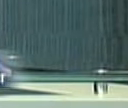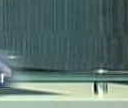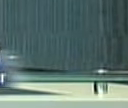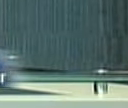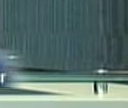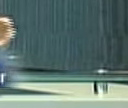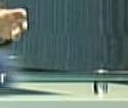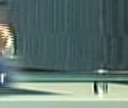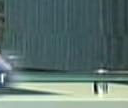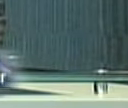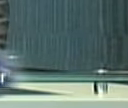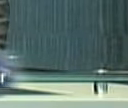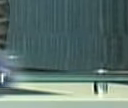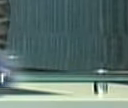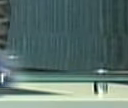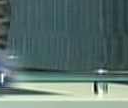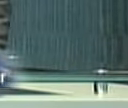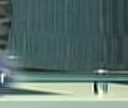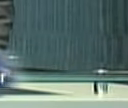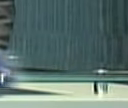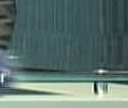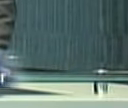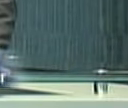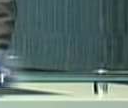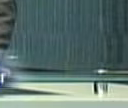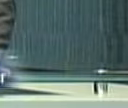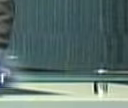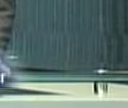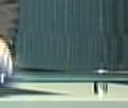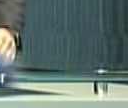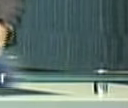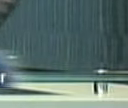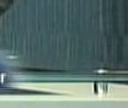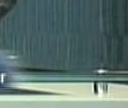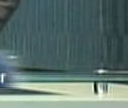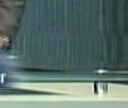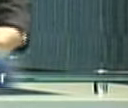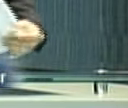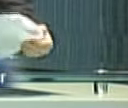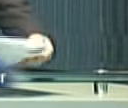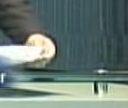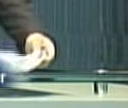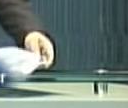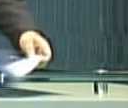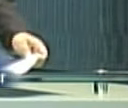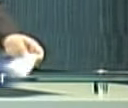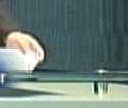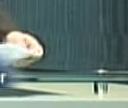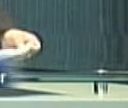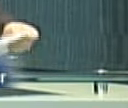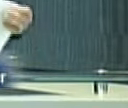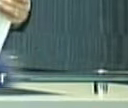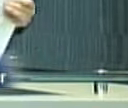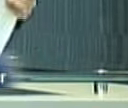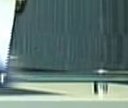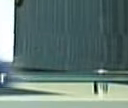de ONGs que continuam recebendo recursos. Eu não quero aqui, deputado Zé Ricardo,